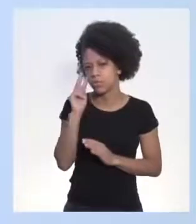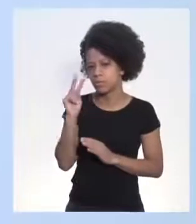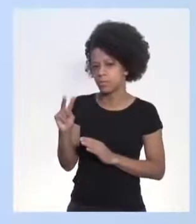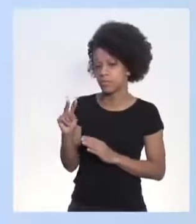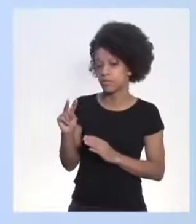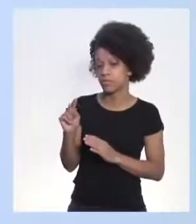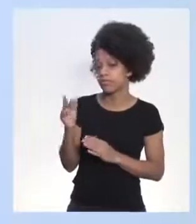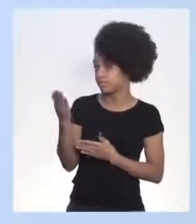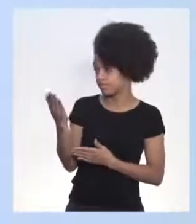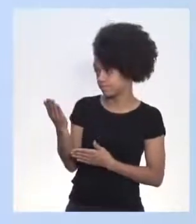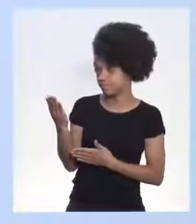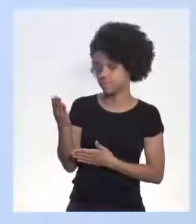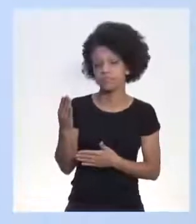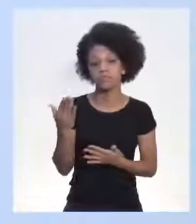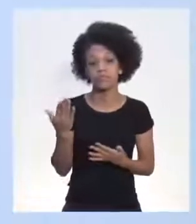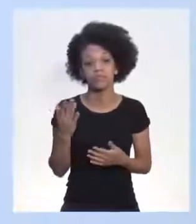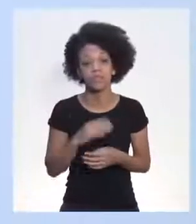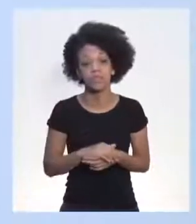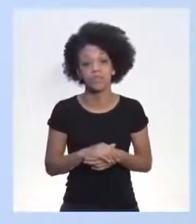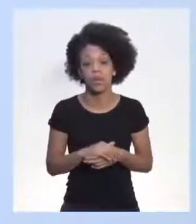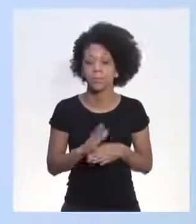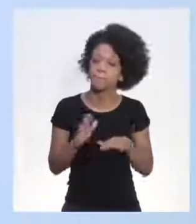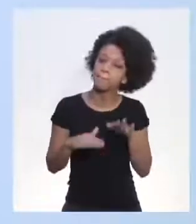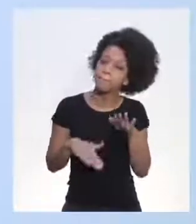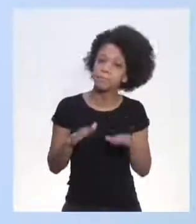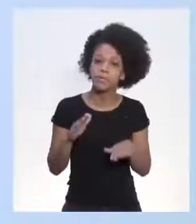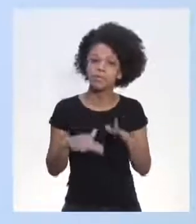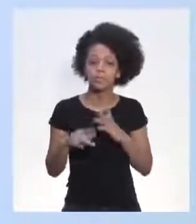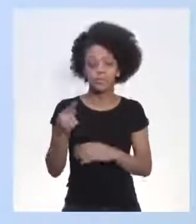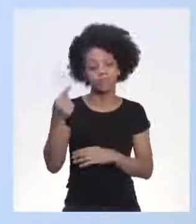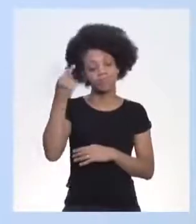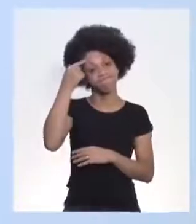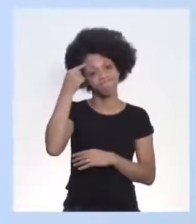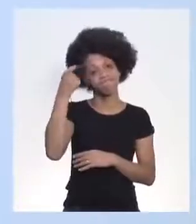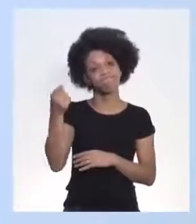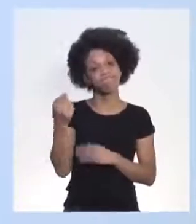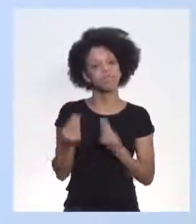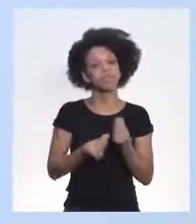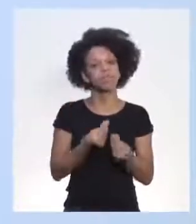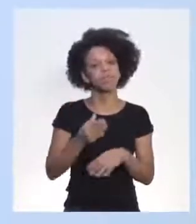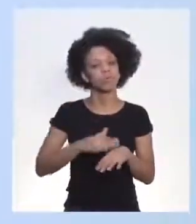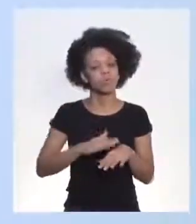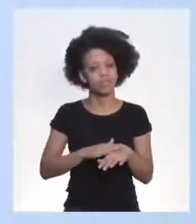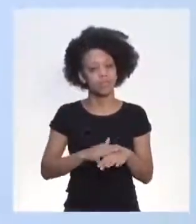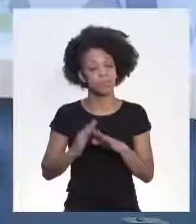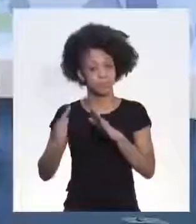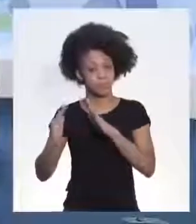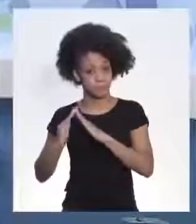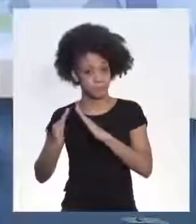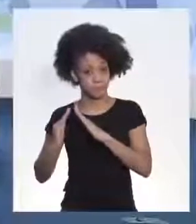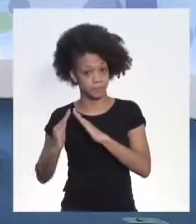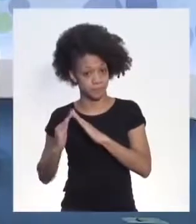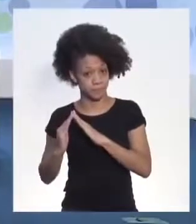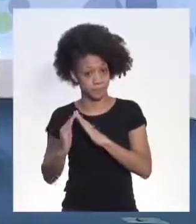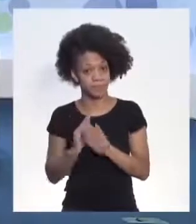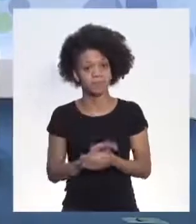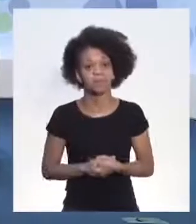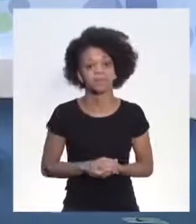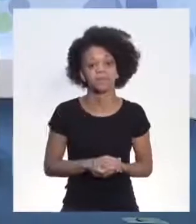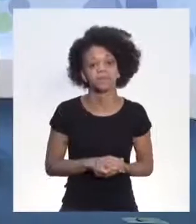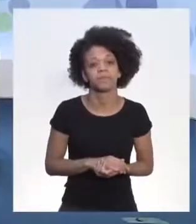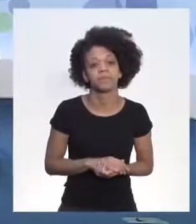marca. Então, essa aqui seria mais ou menos a ideia de como construir. Bacana. Em casa,